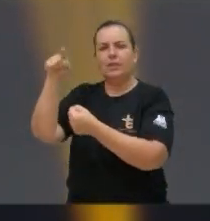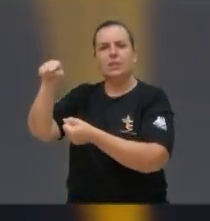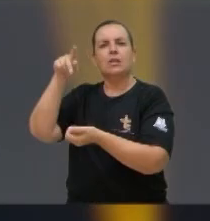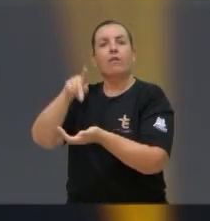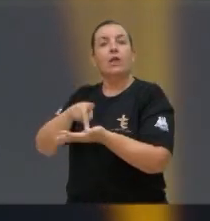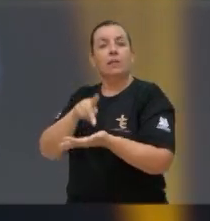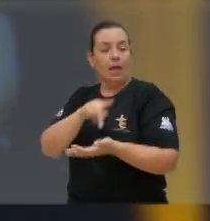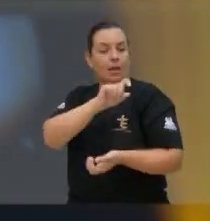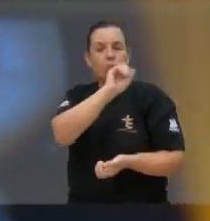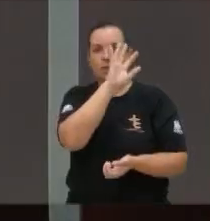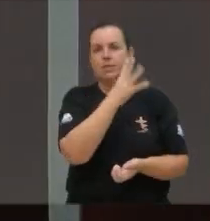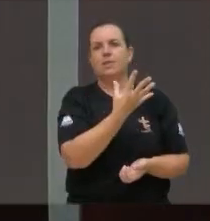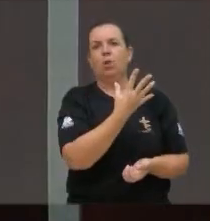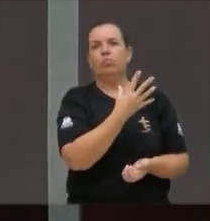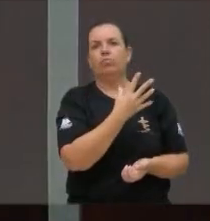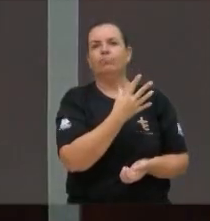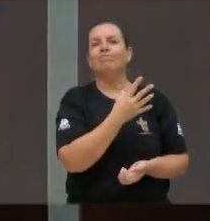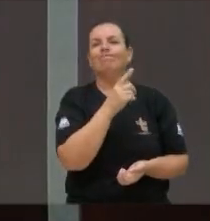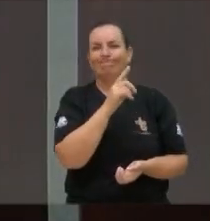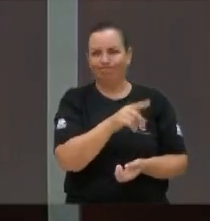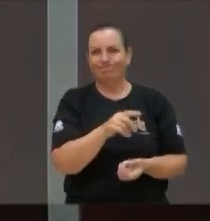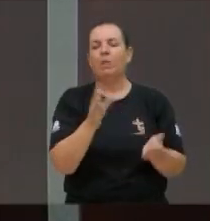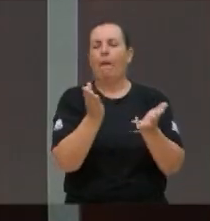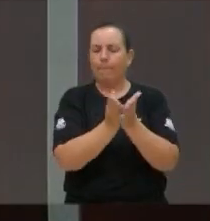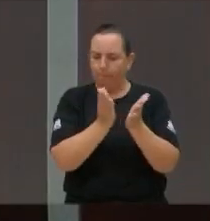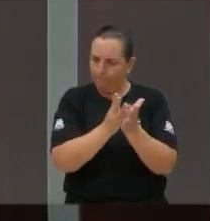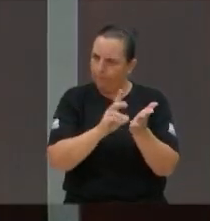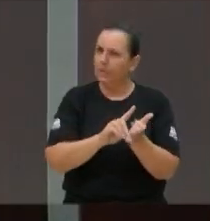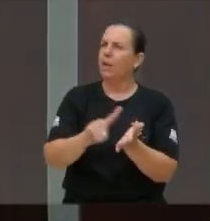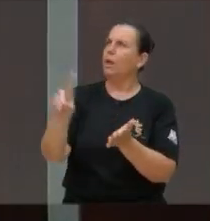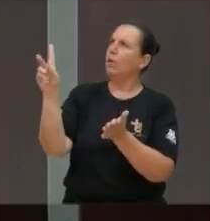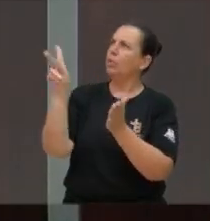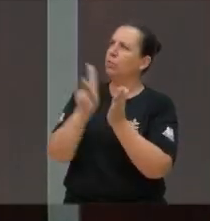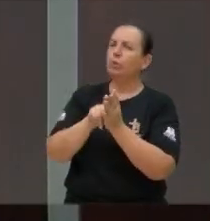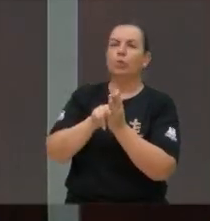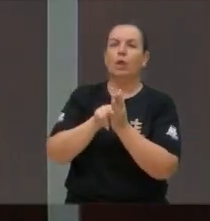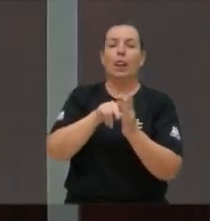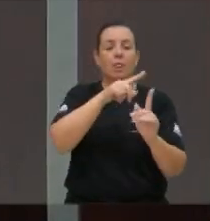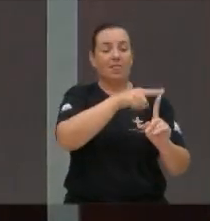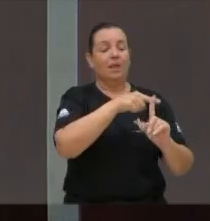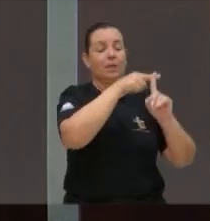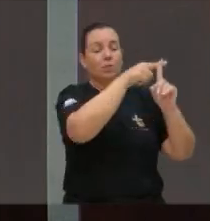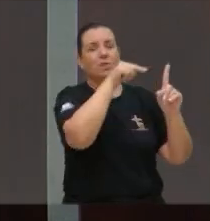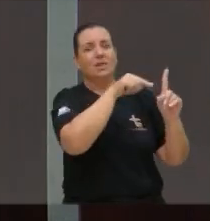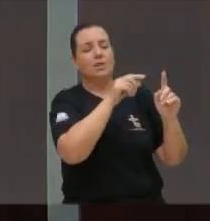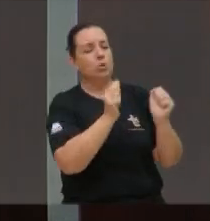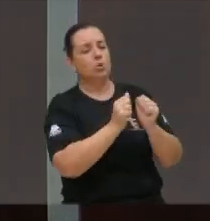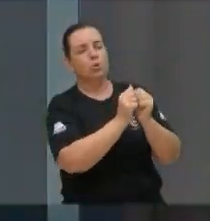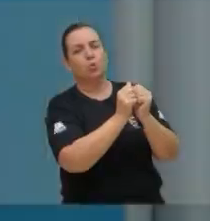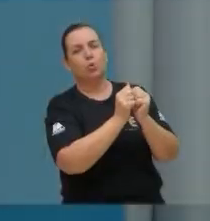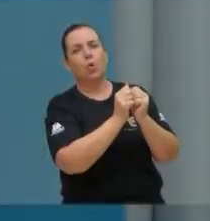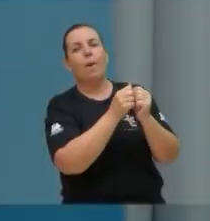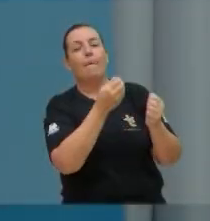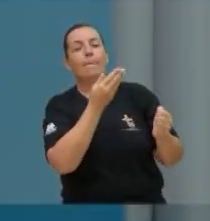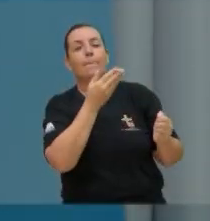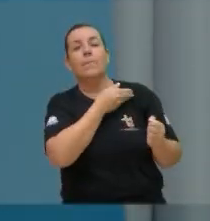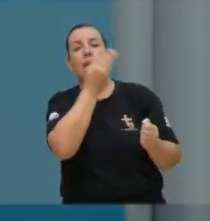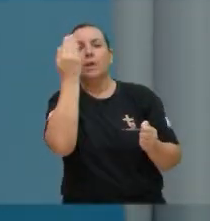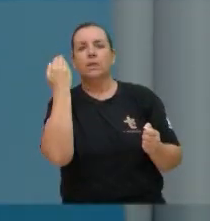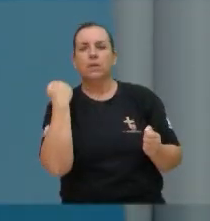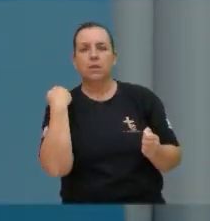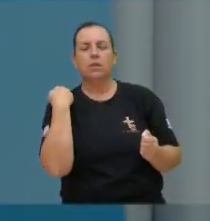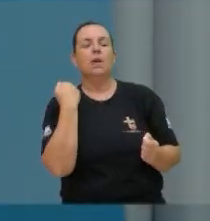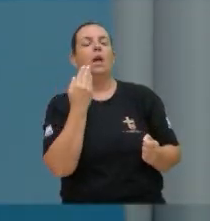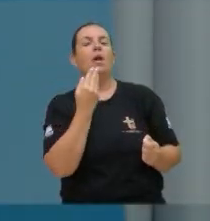aconteceu, é um fato real, é bíblico. Aos pés da cruz estava Maria, o discípulo amado de